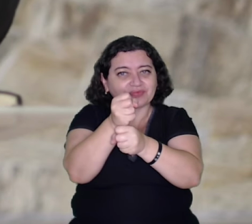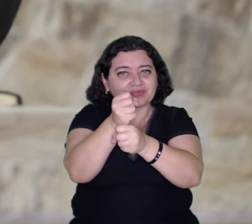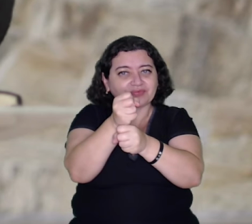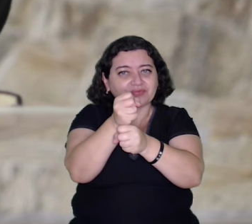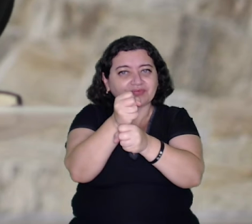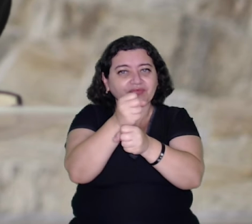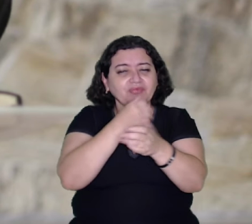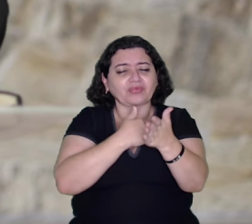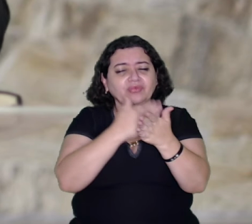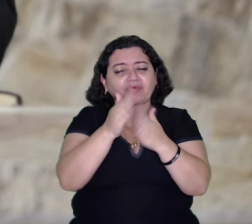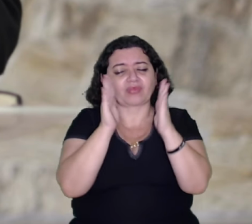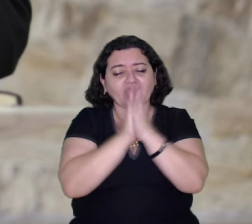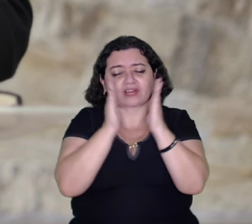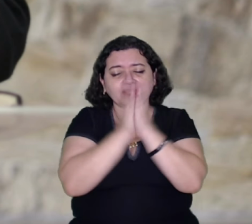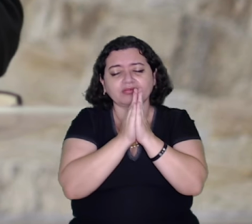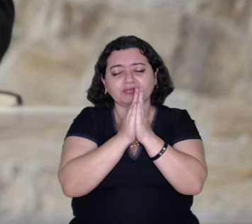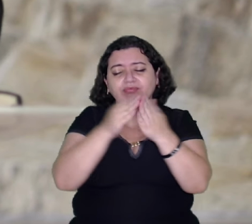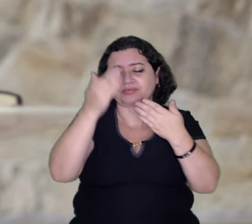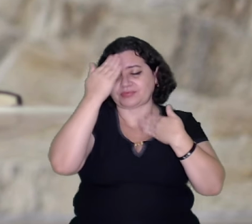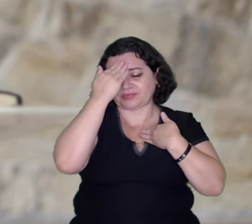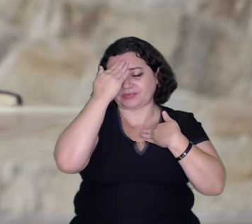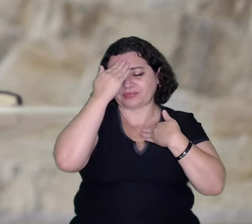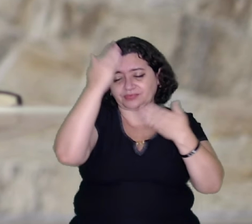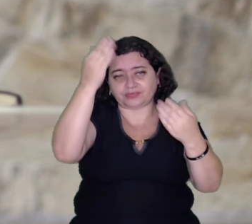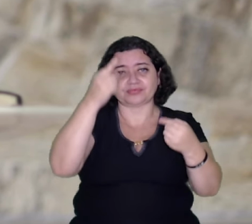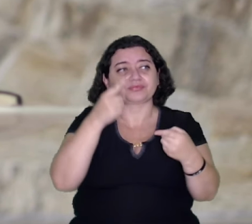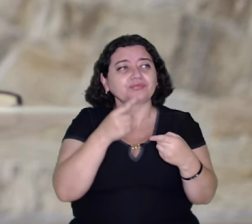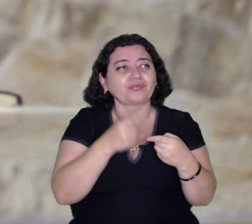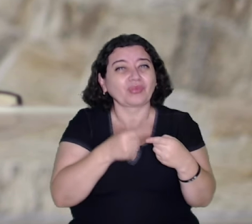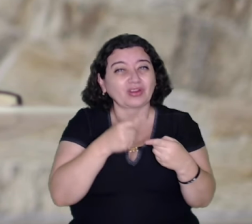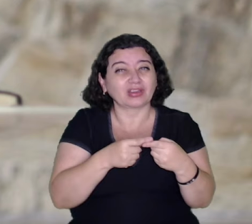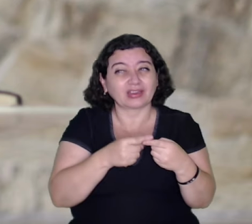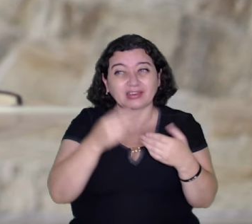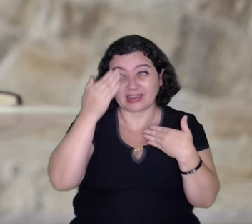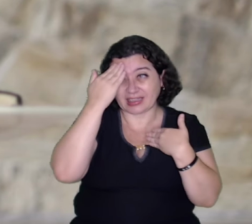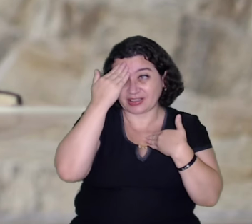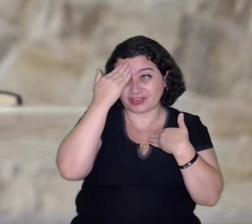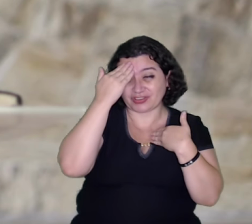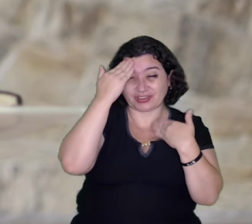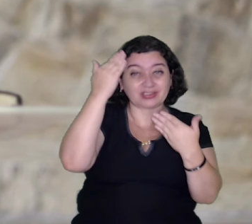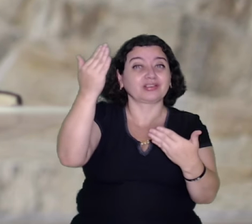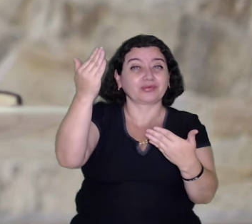Começando tua oração com gratidão, porque gratidão, queridos,